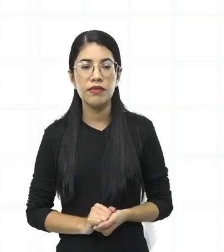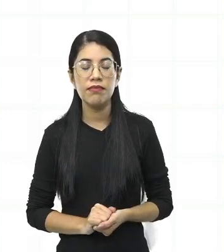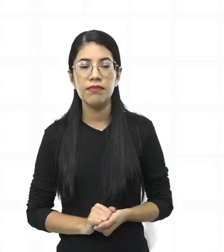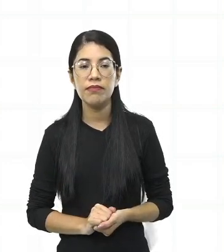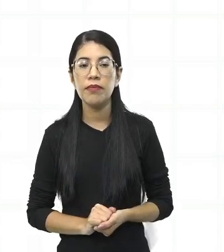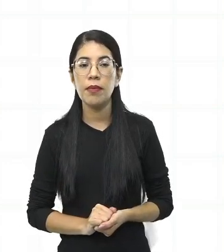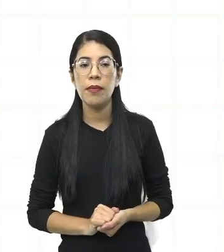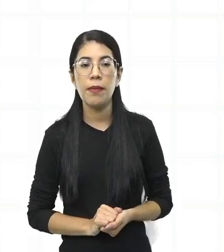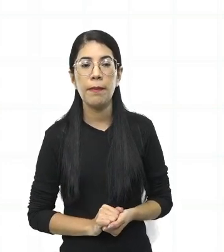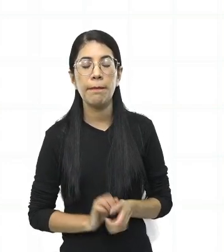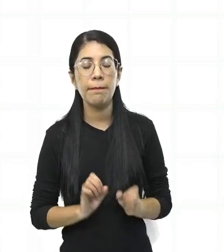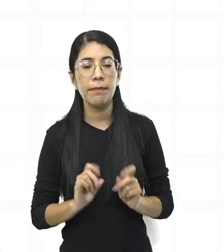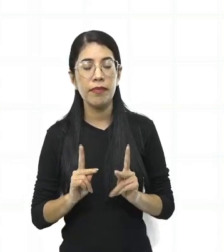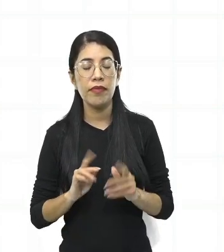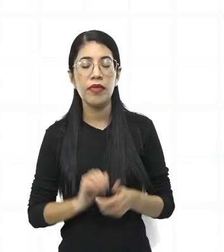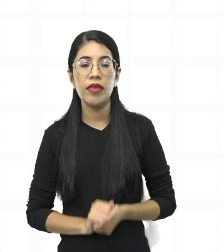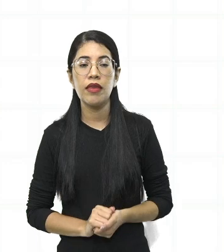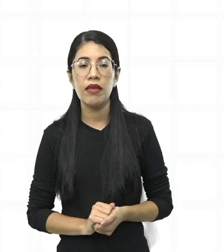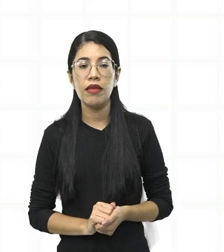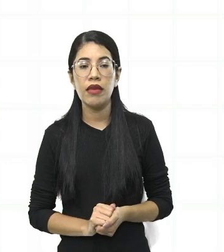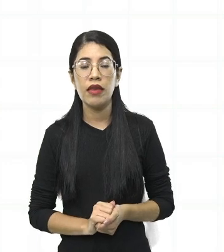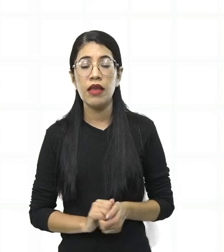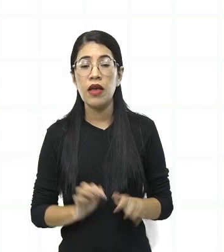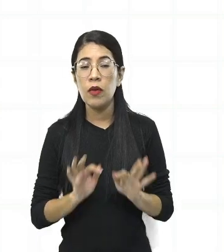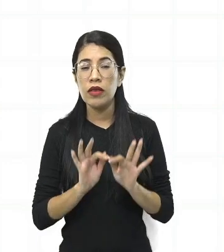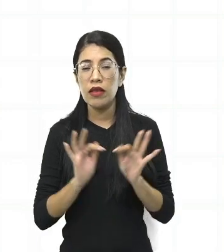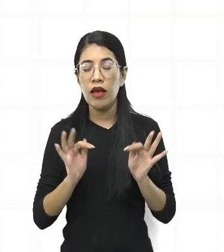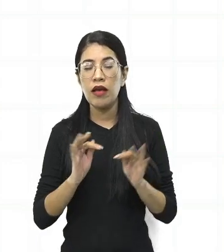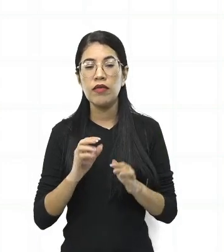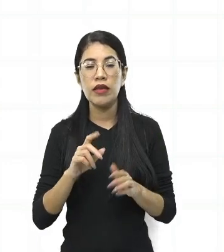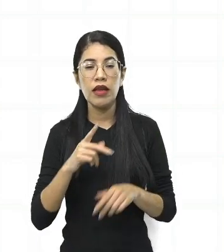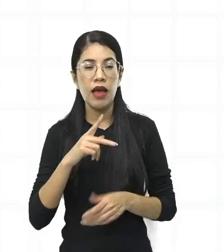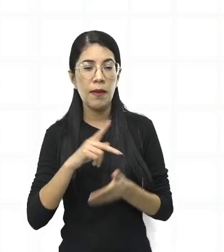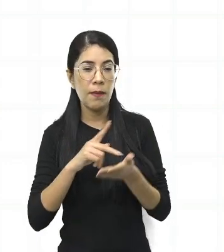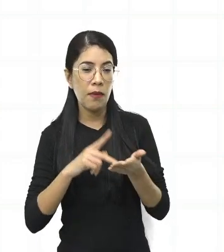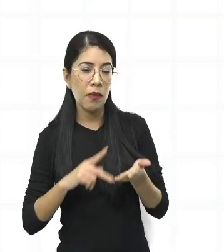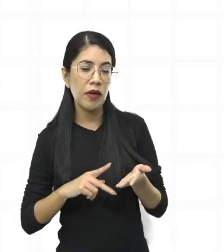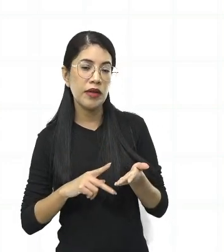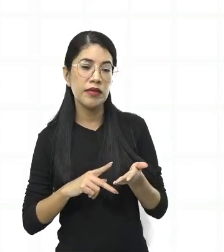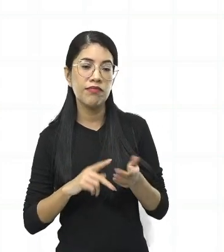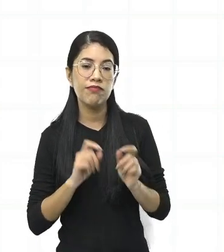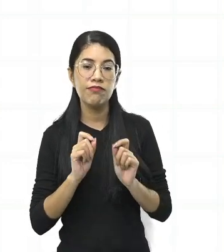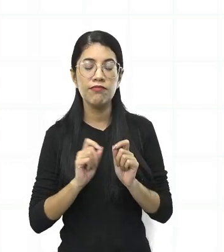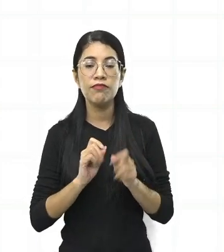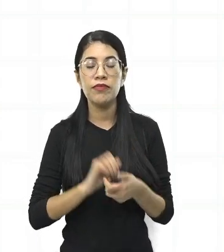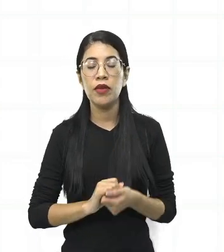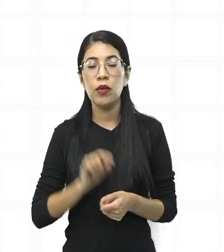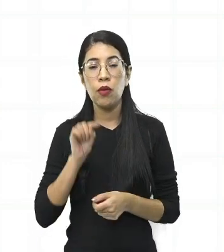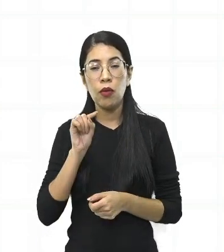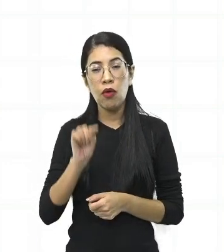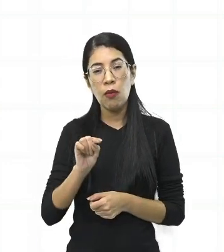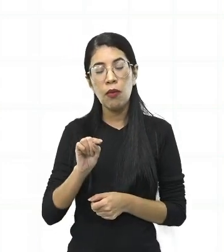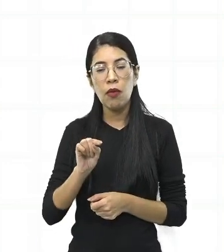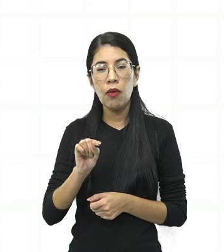Muito bem. No meio de uma poesia, o ponto saltou na